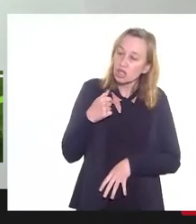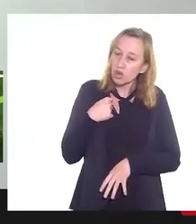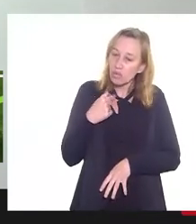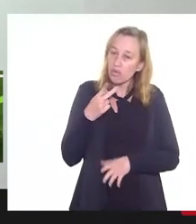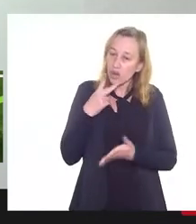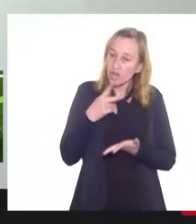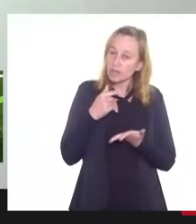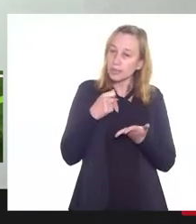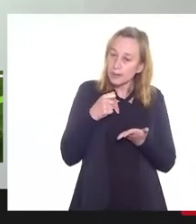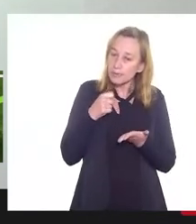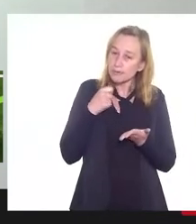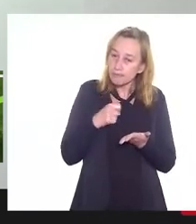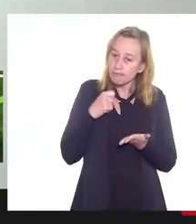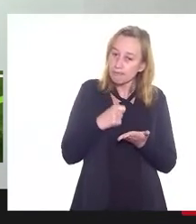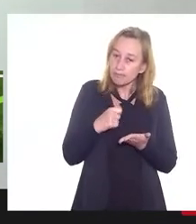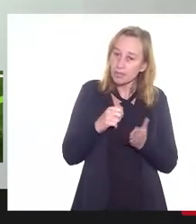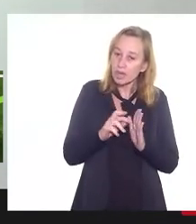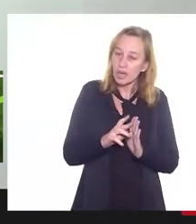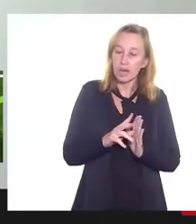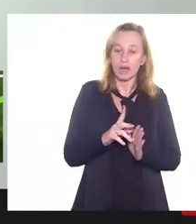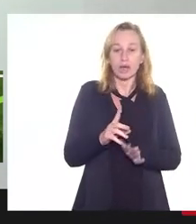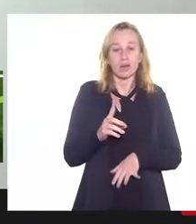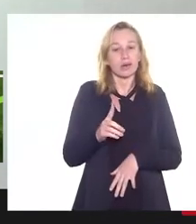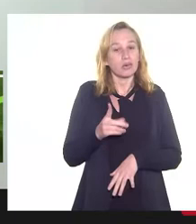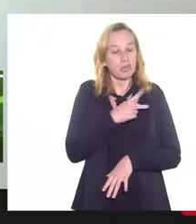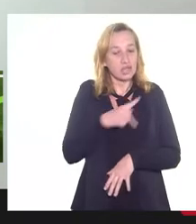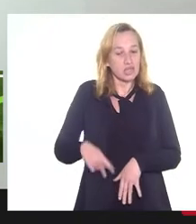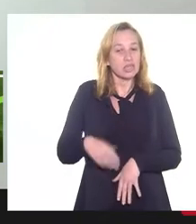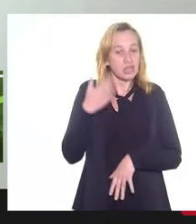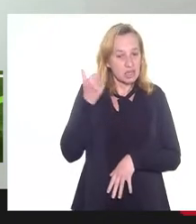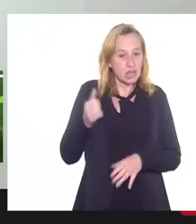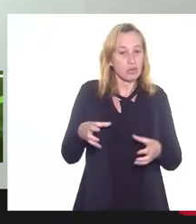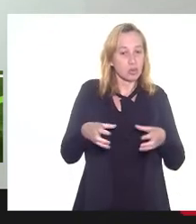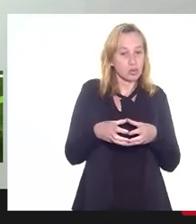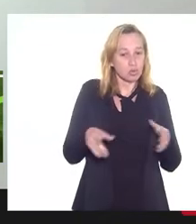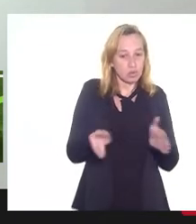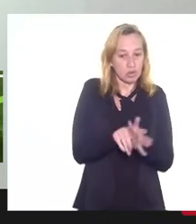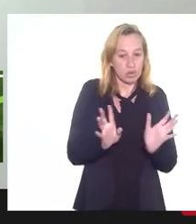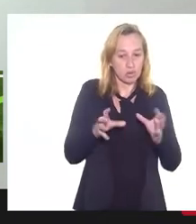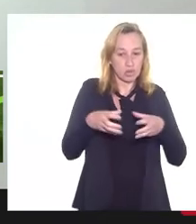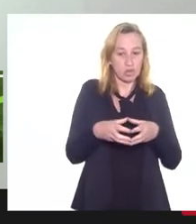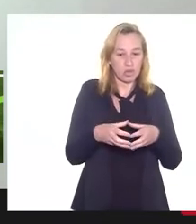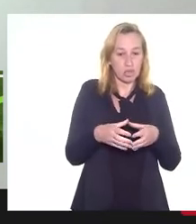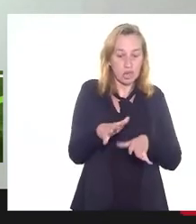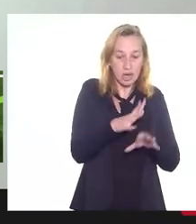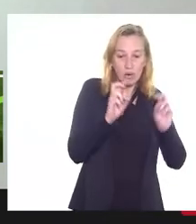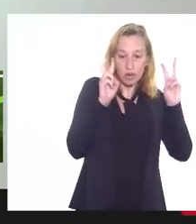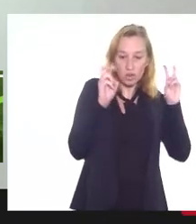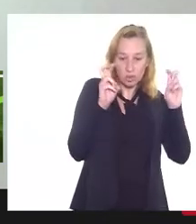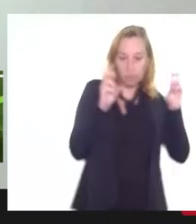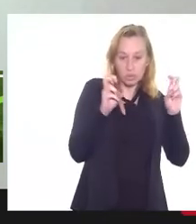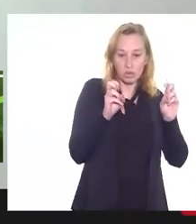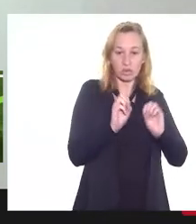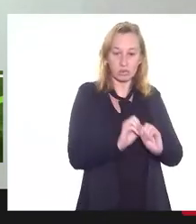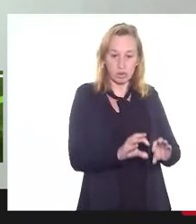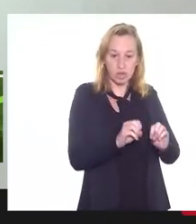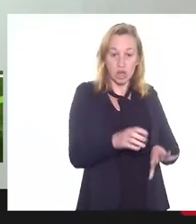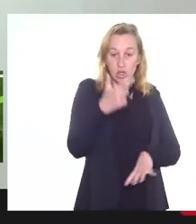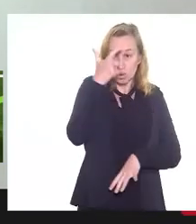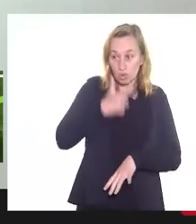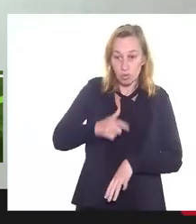aqui, e a nossa presidente sabe, os membros dessa comissão, que é a questão educacional. Eu sou professora, sou